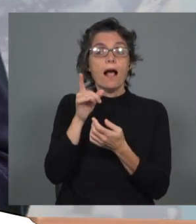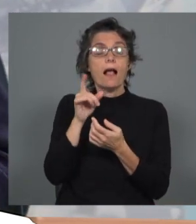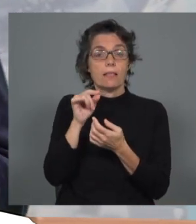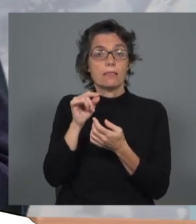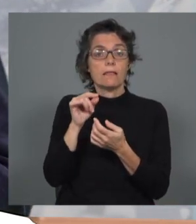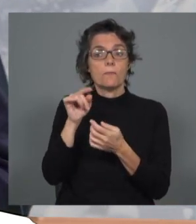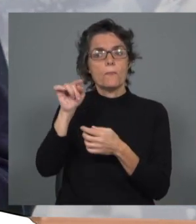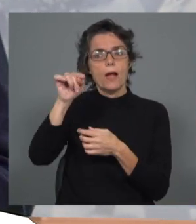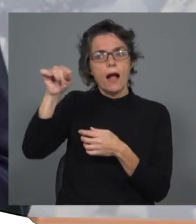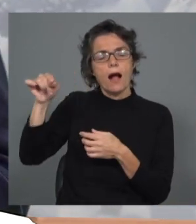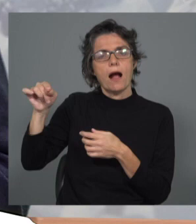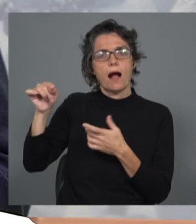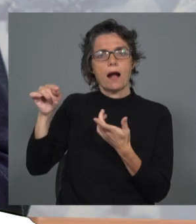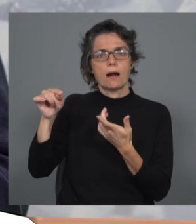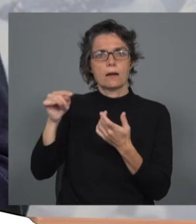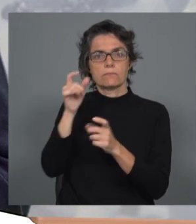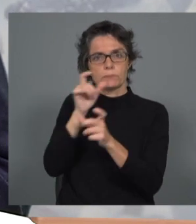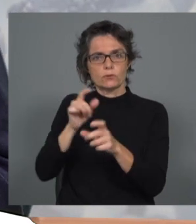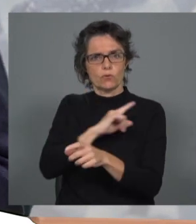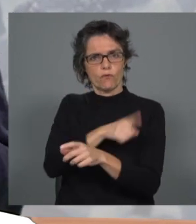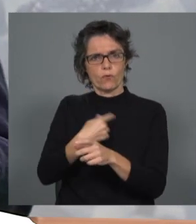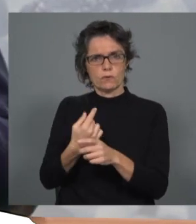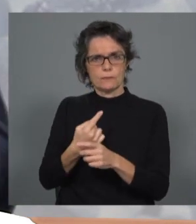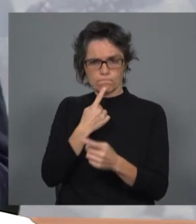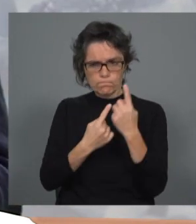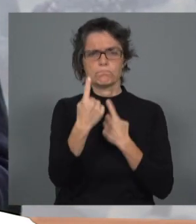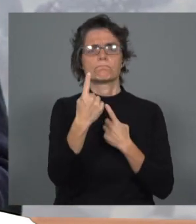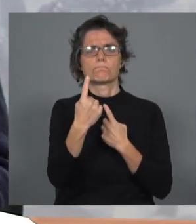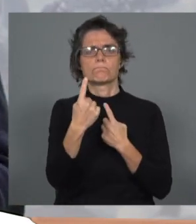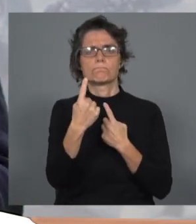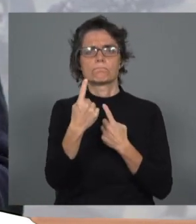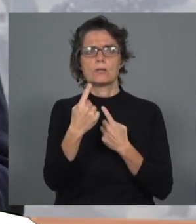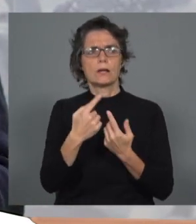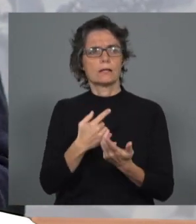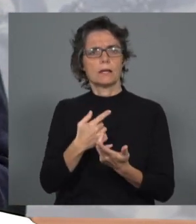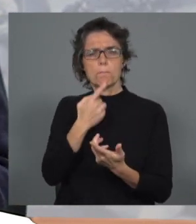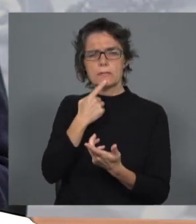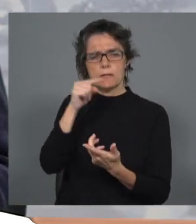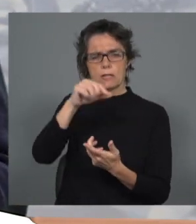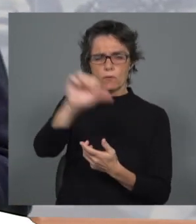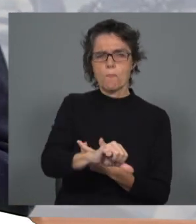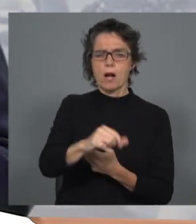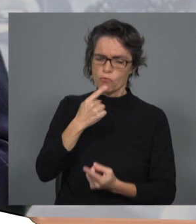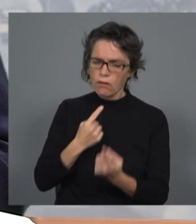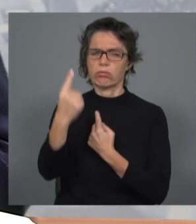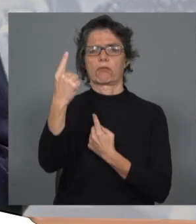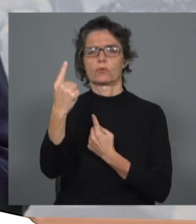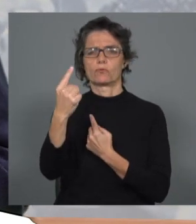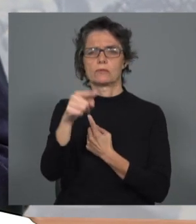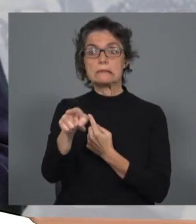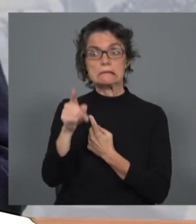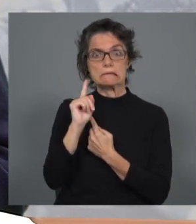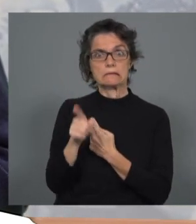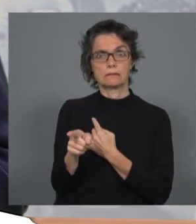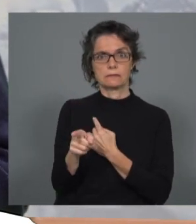denúncia das injustiças, da corrupção que mata. Ora, as